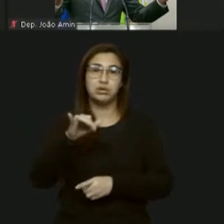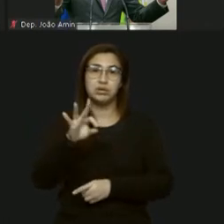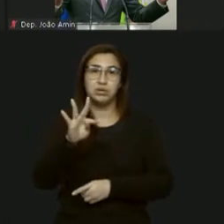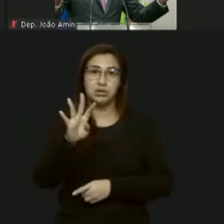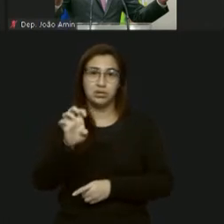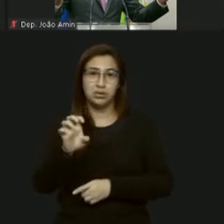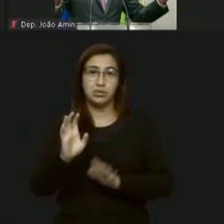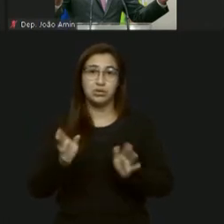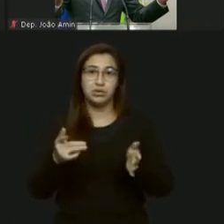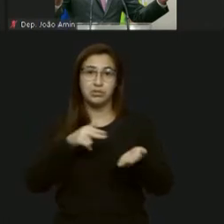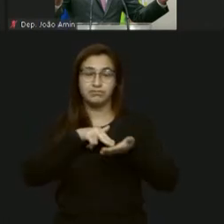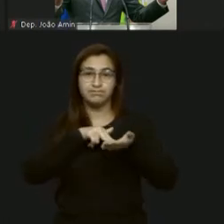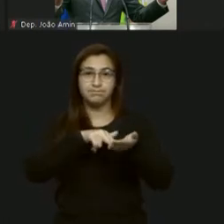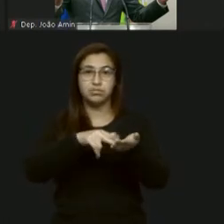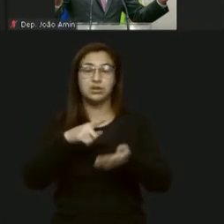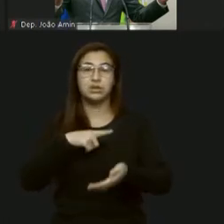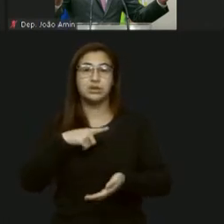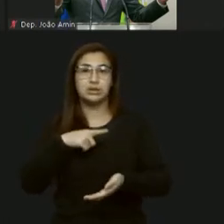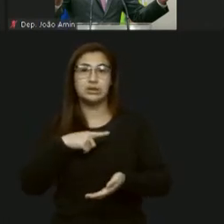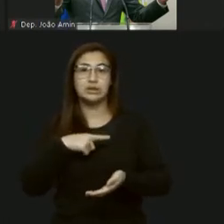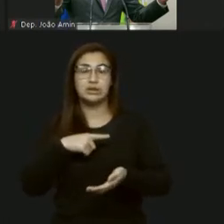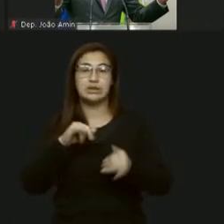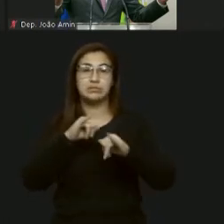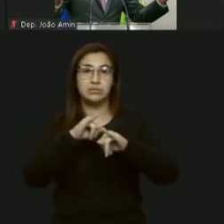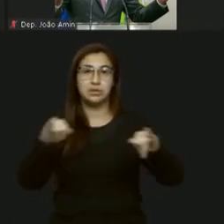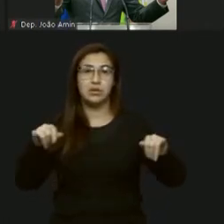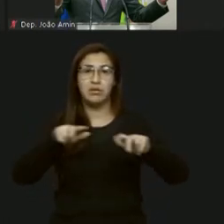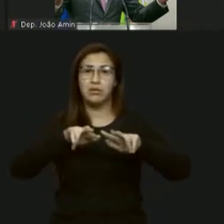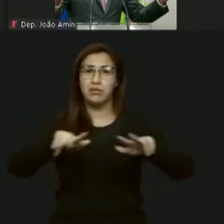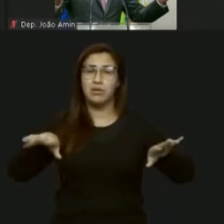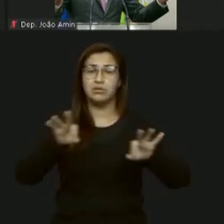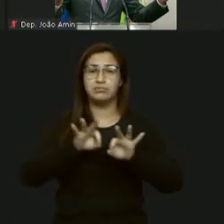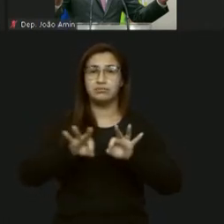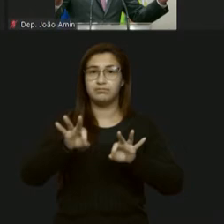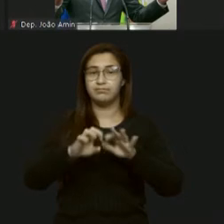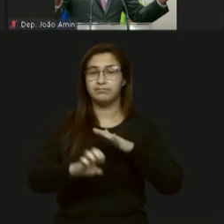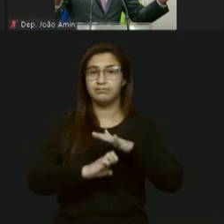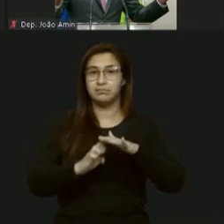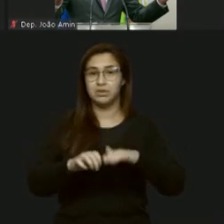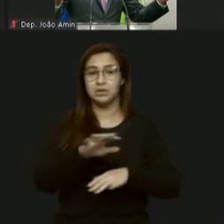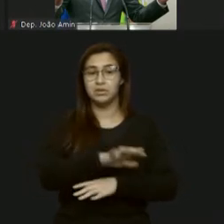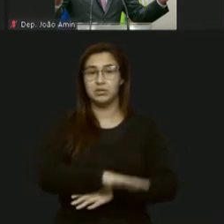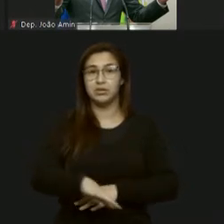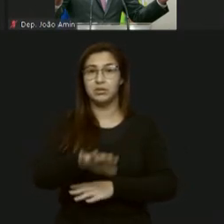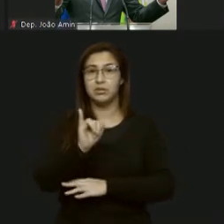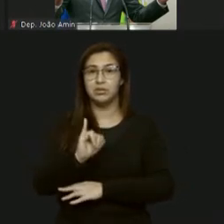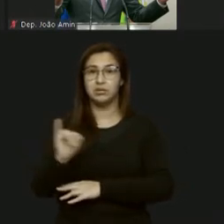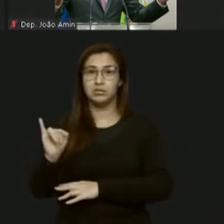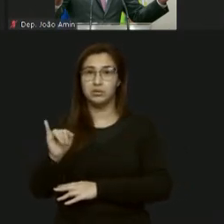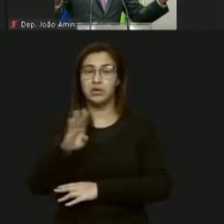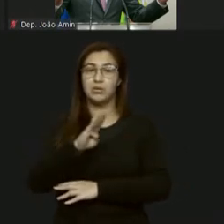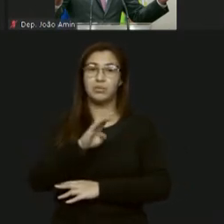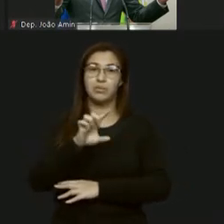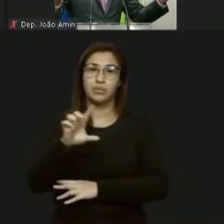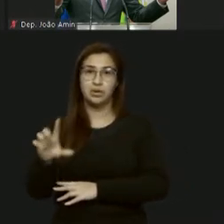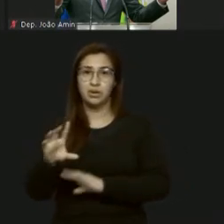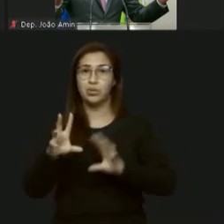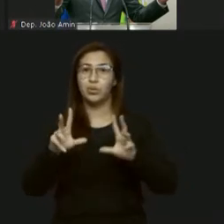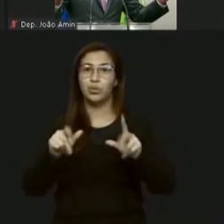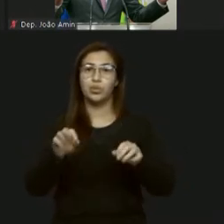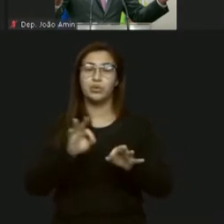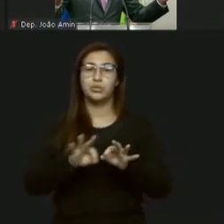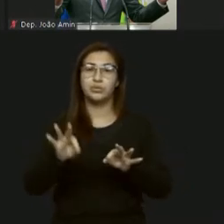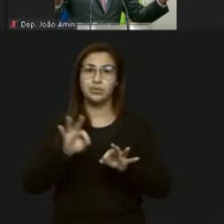agora, inclusive, uma nota aí envolvendo várias entidades empresariais, inclusive aqui da região do Vale do Itajaí, de Blumenau, todas as entidades